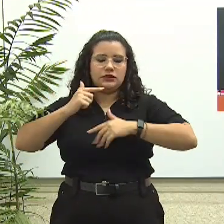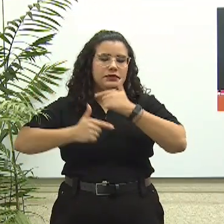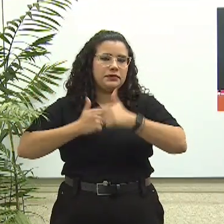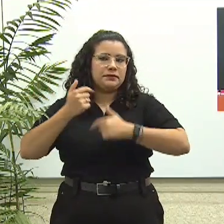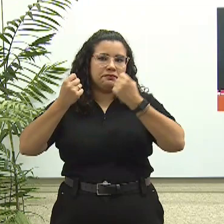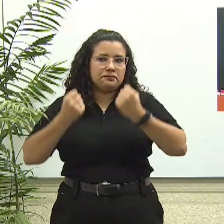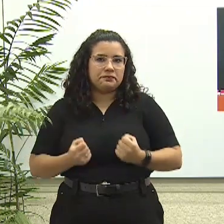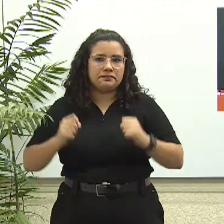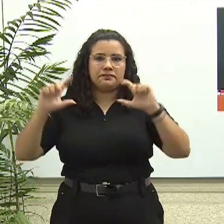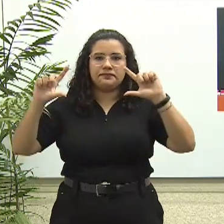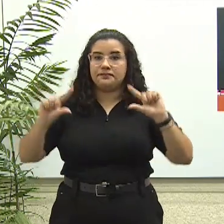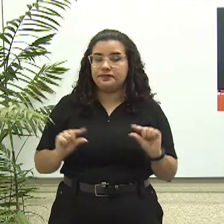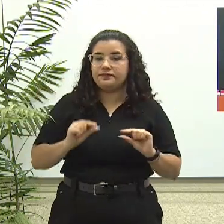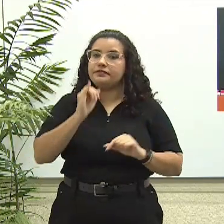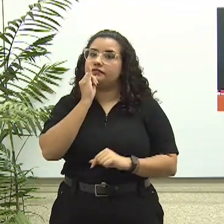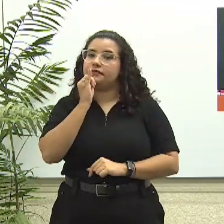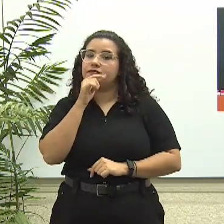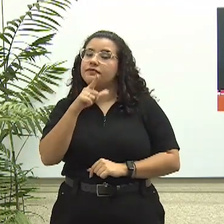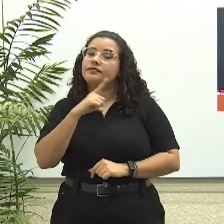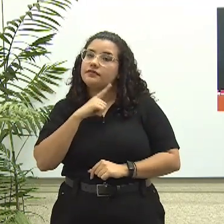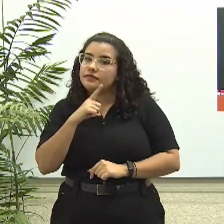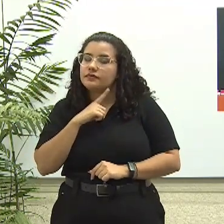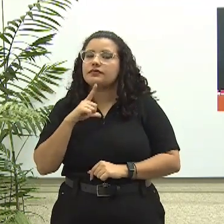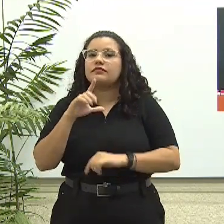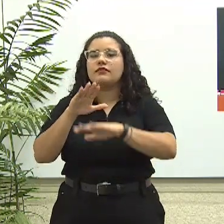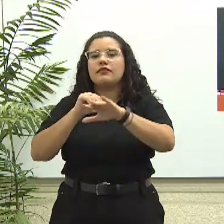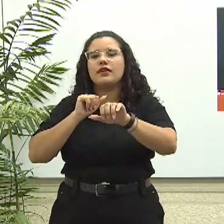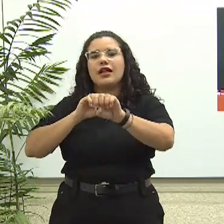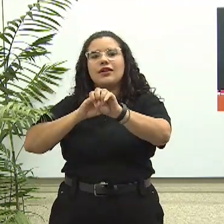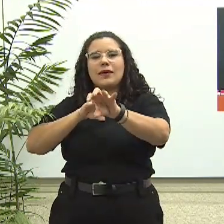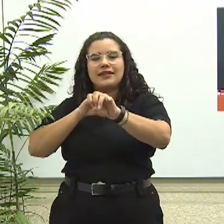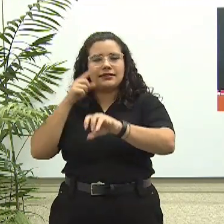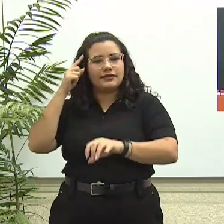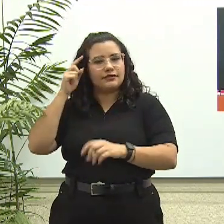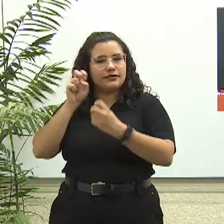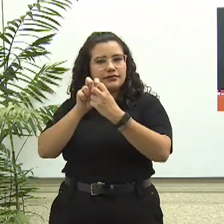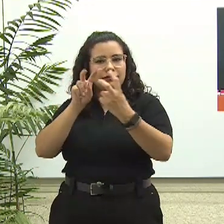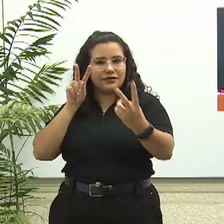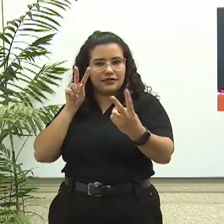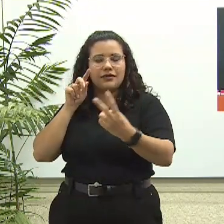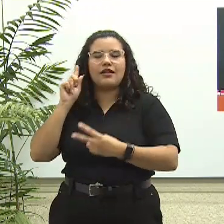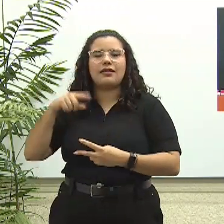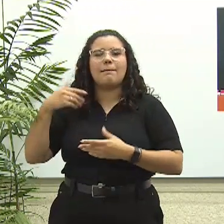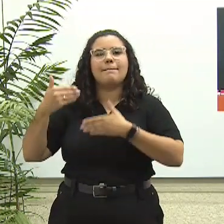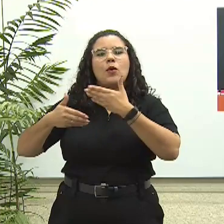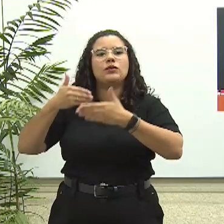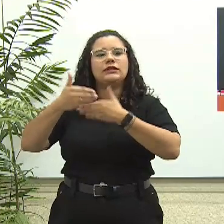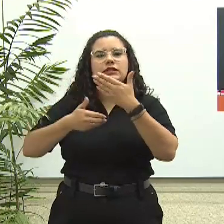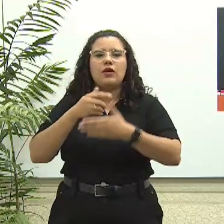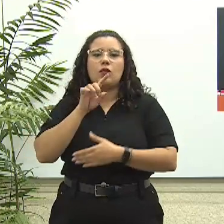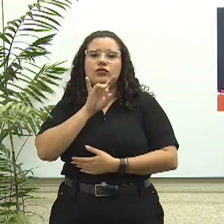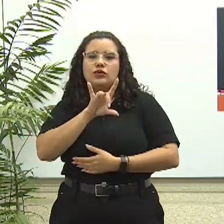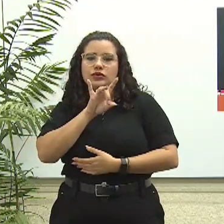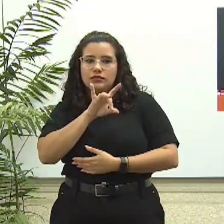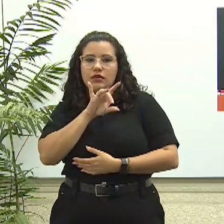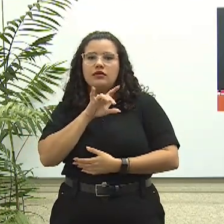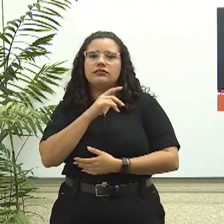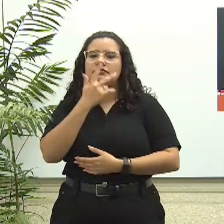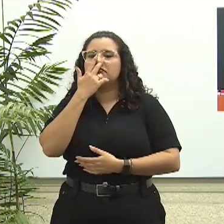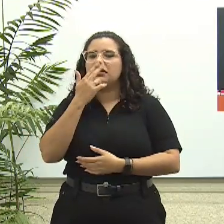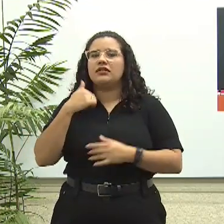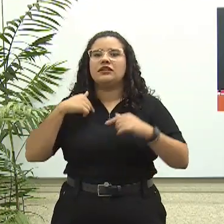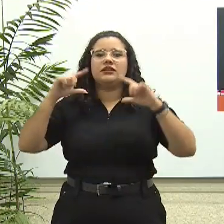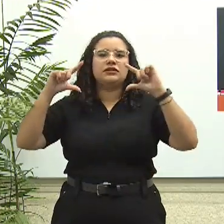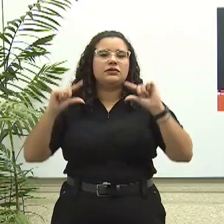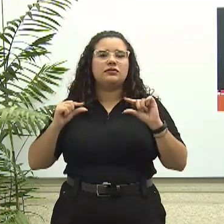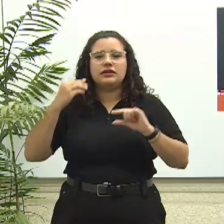então se você já tinha lá por exemplo na na chamada educação à distância eh processos automatizados que empobrecem muito